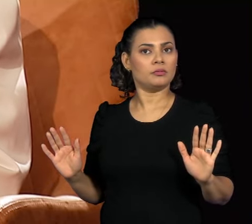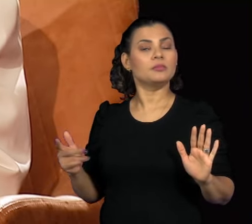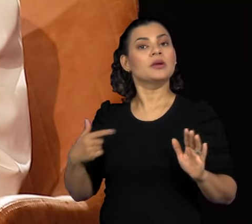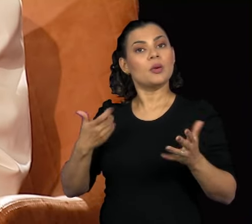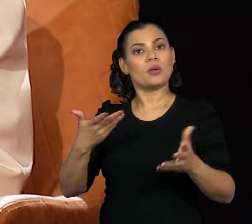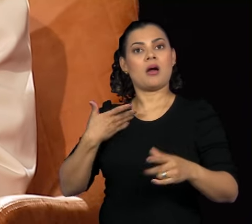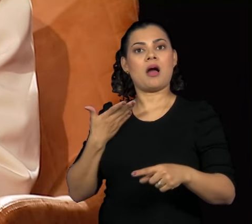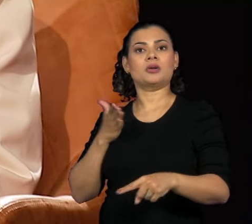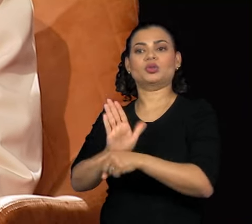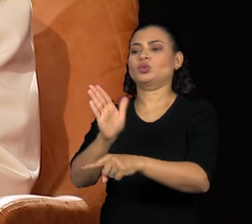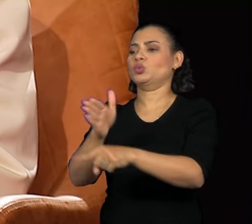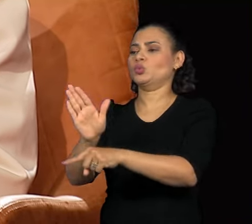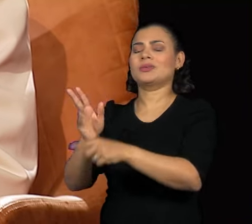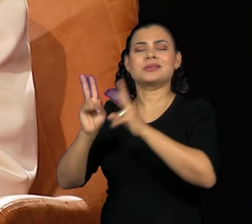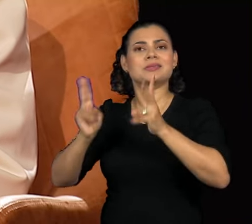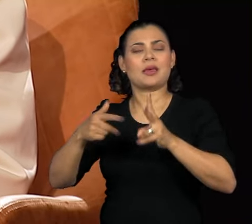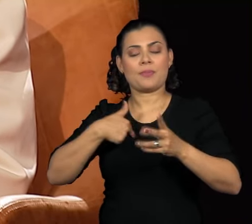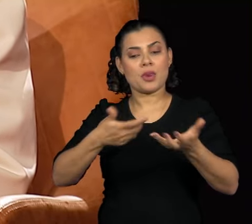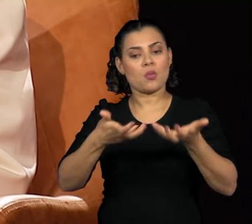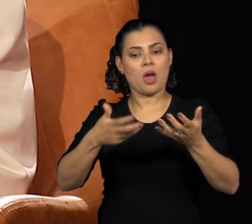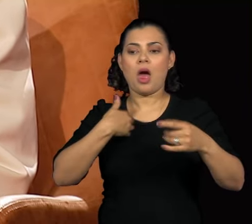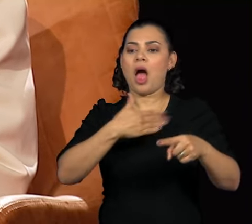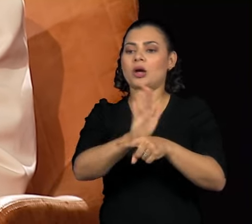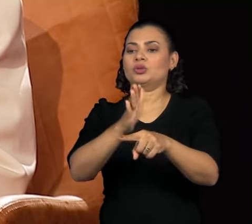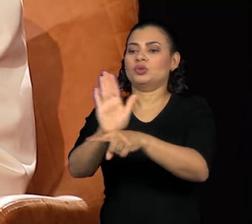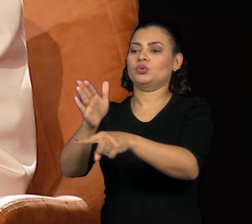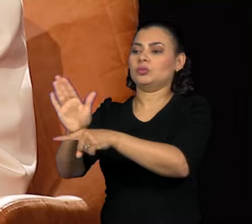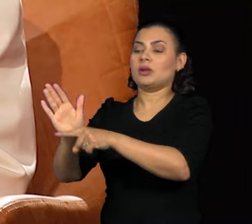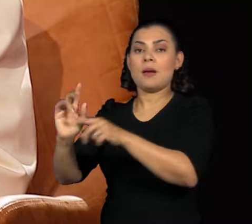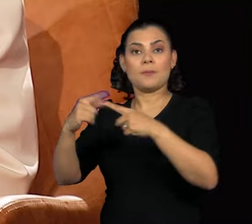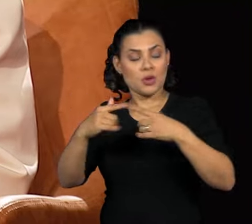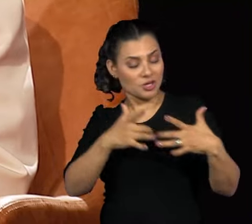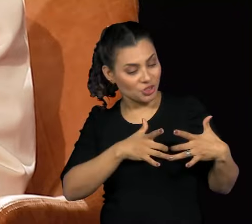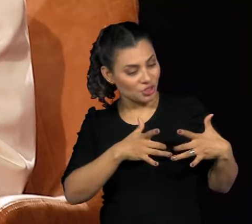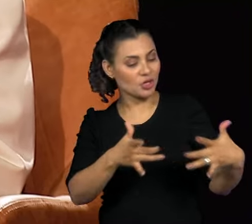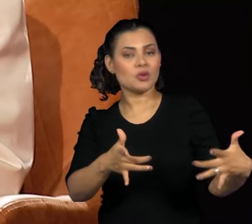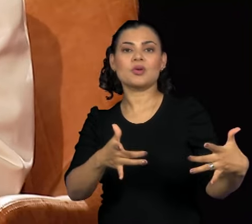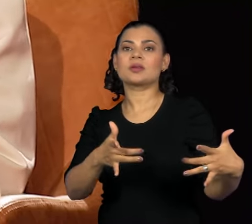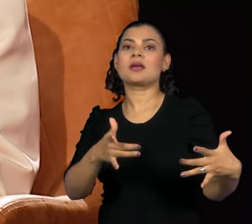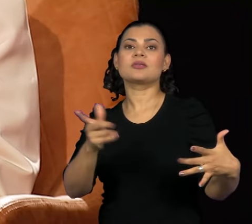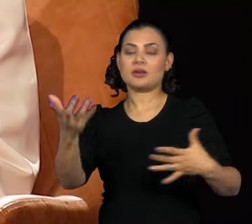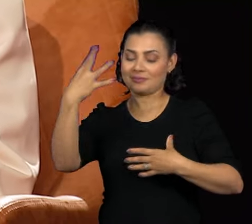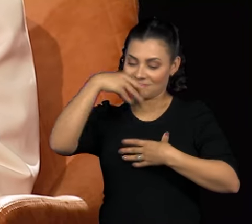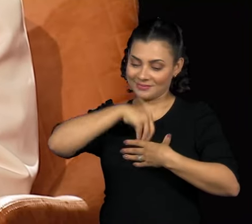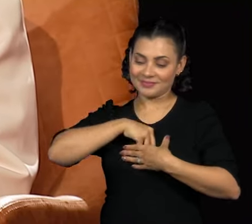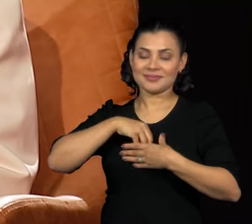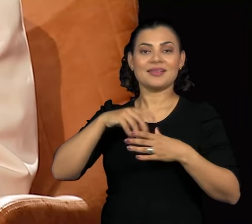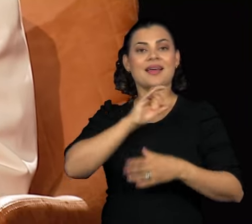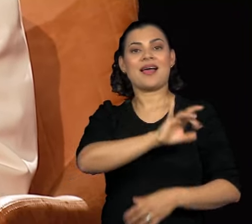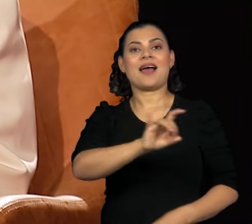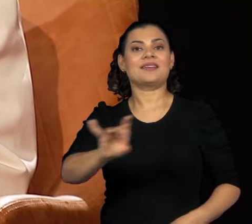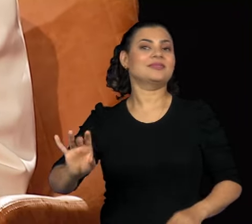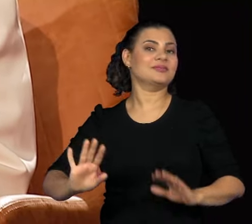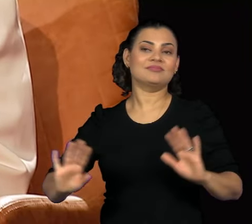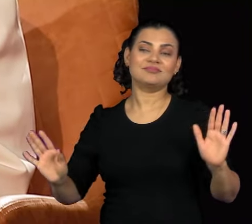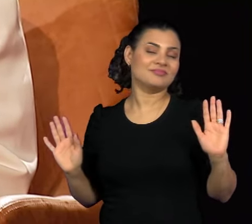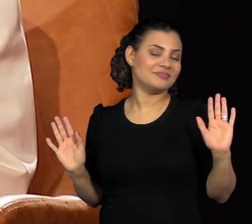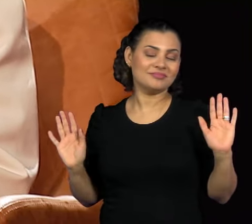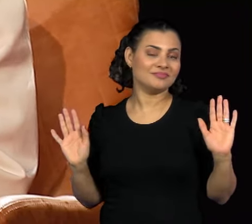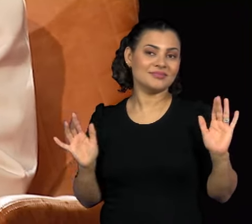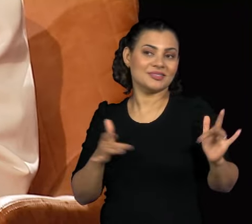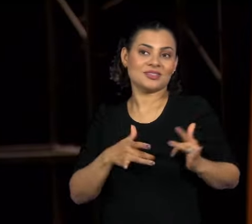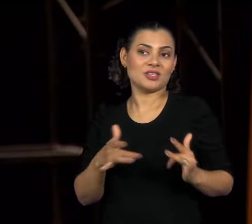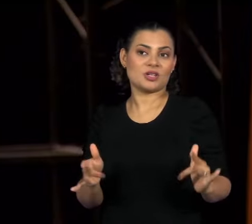contribuo, estou sempre tentando contribuir, porque generosidade é um negócio que nasce com você, né? Então, sabe,